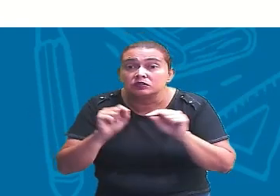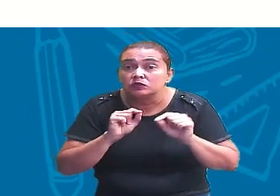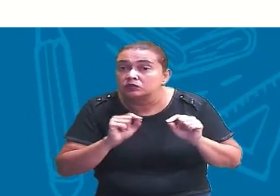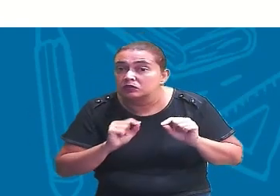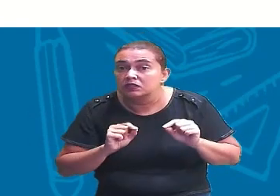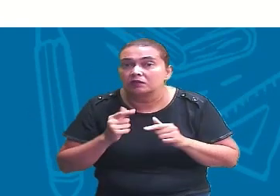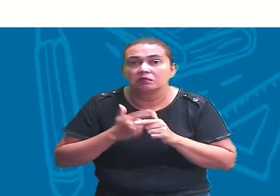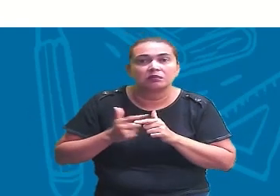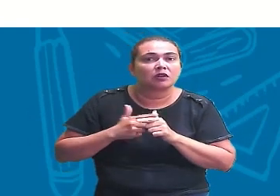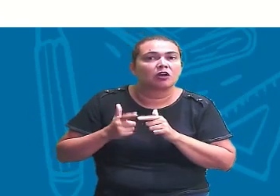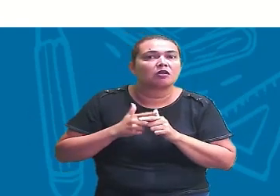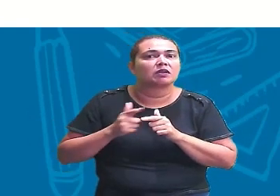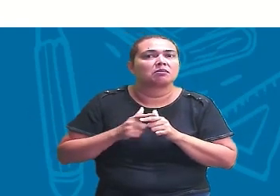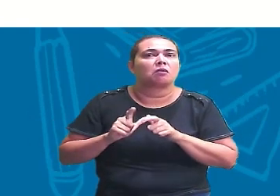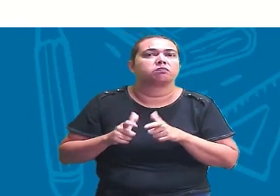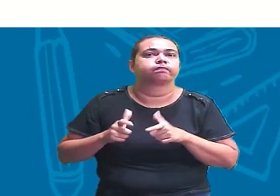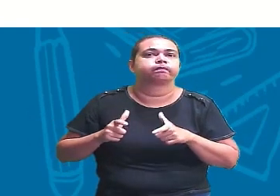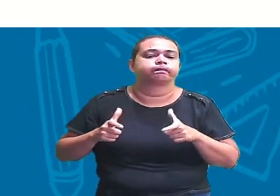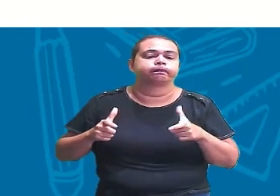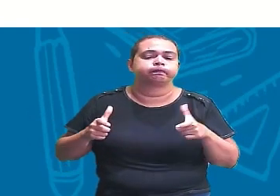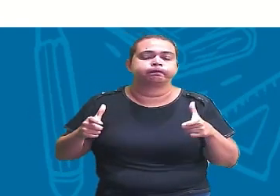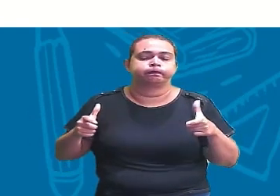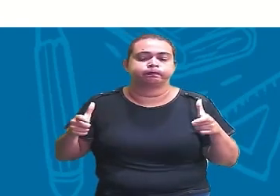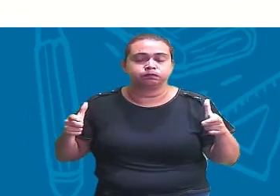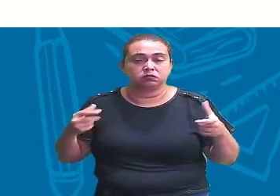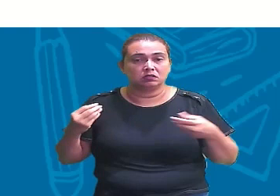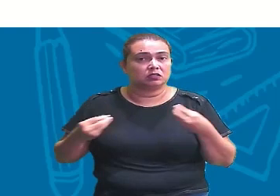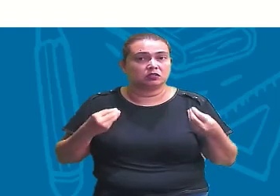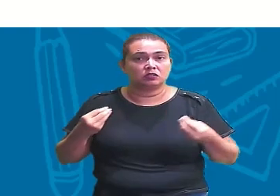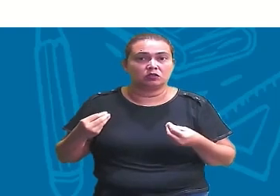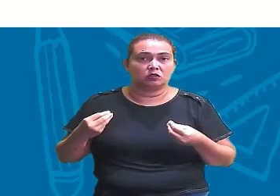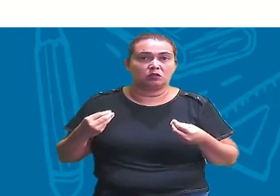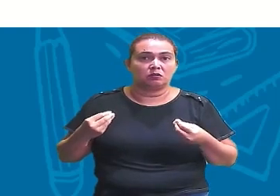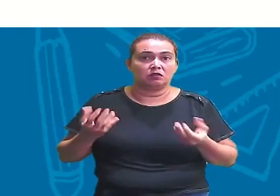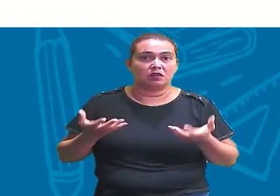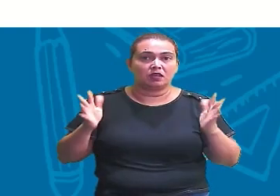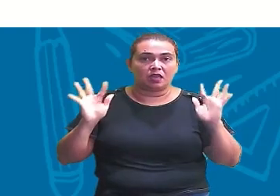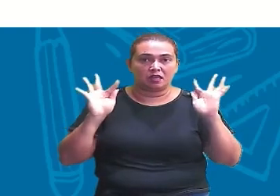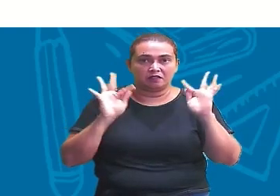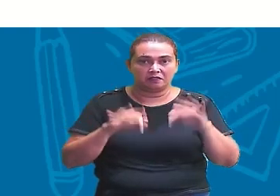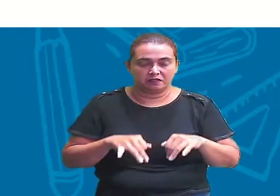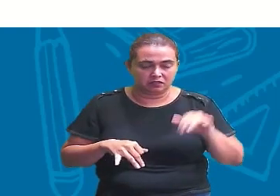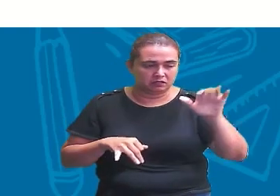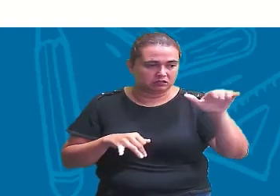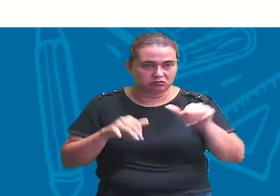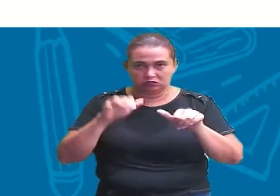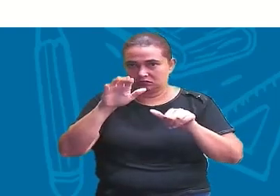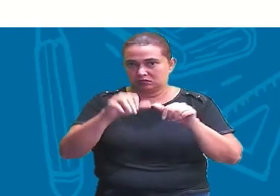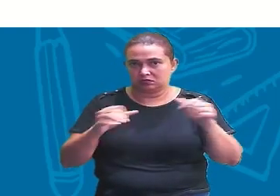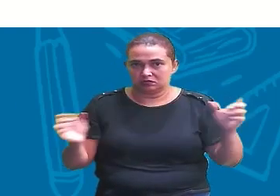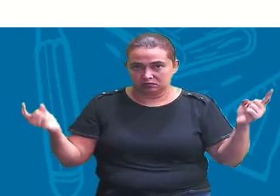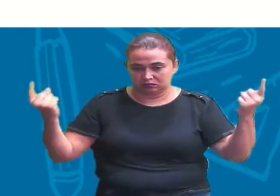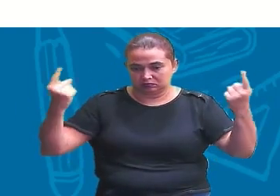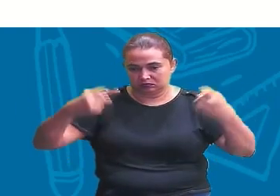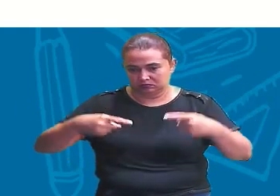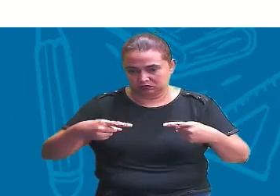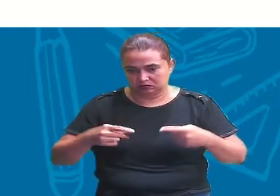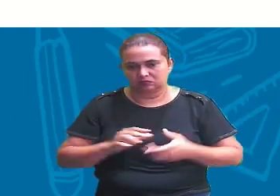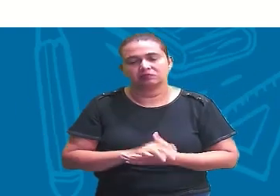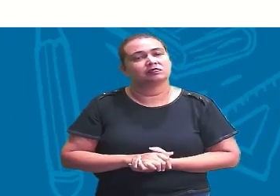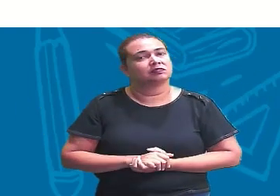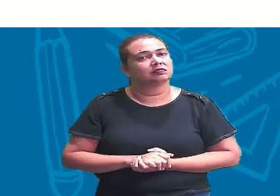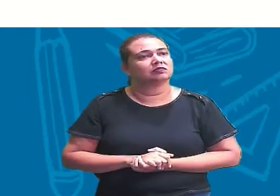vendo a crise crescer e para poder acabar com a crise, ele convoca esses estados. Só que vai acontecer um